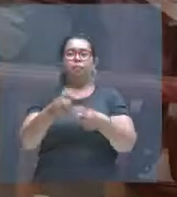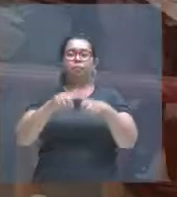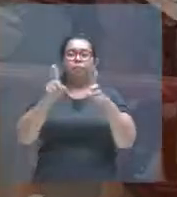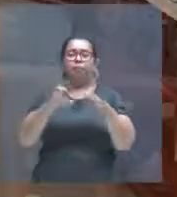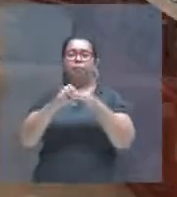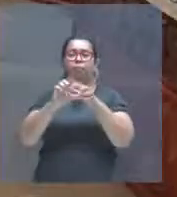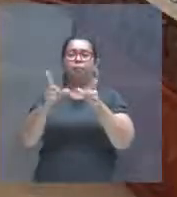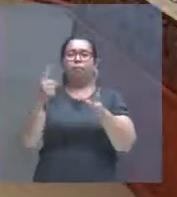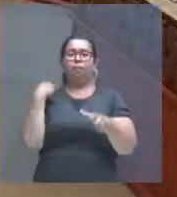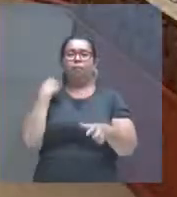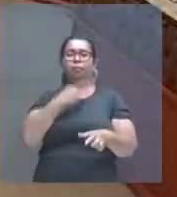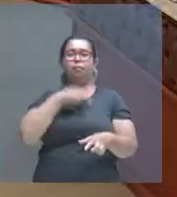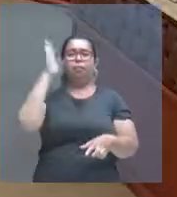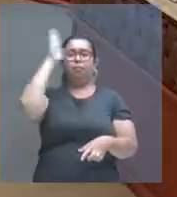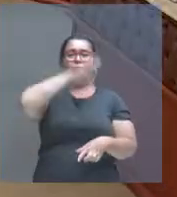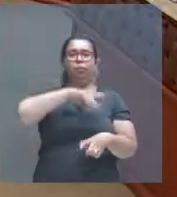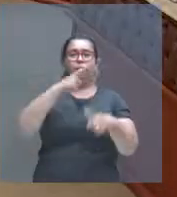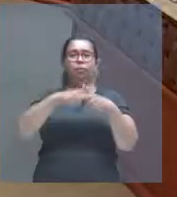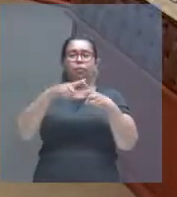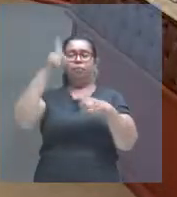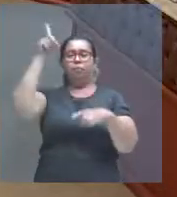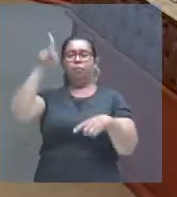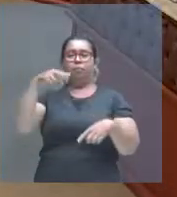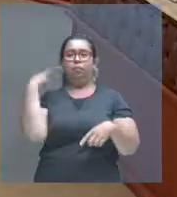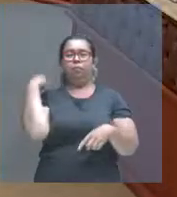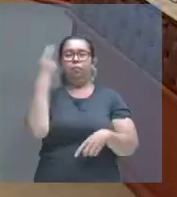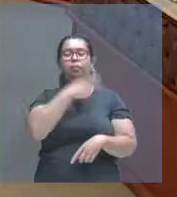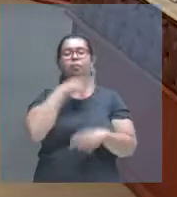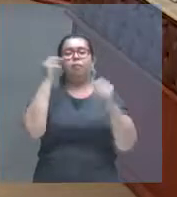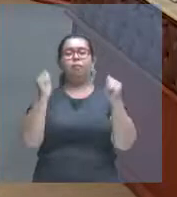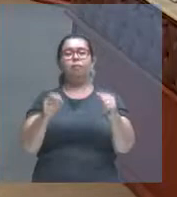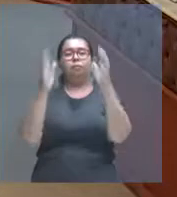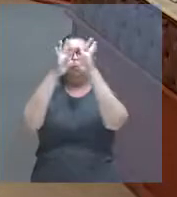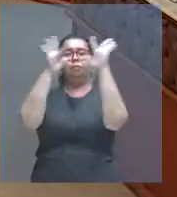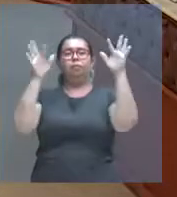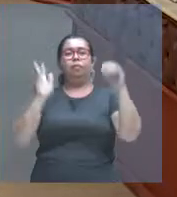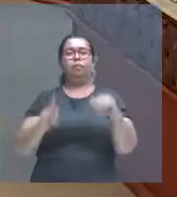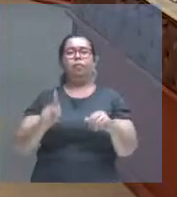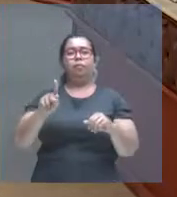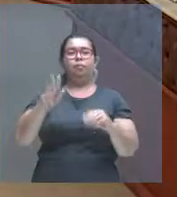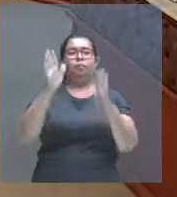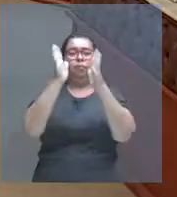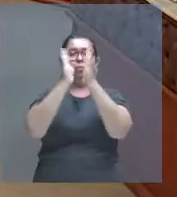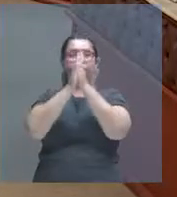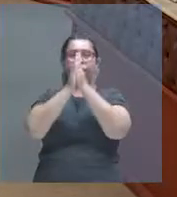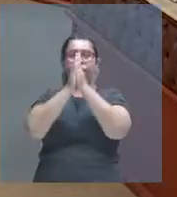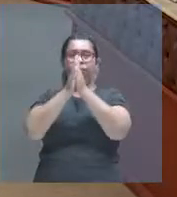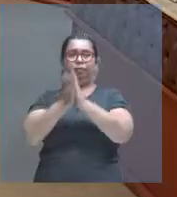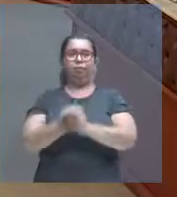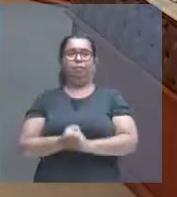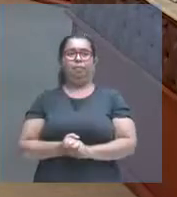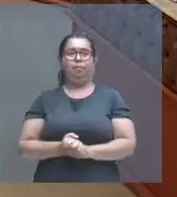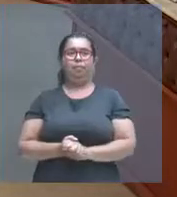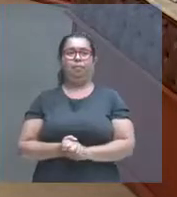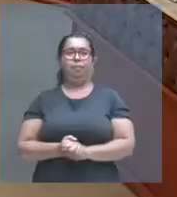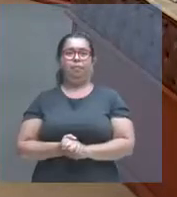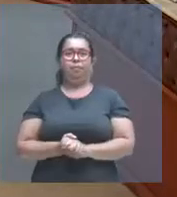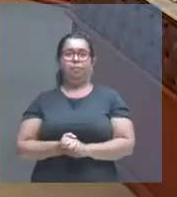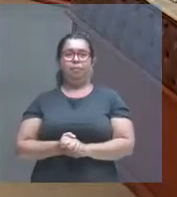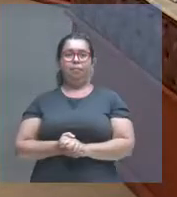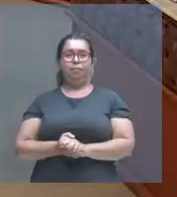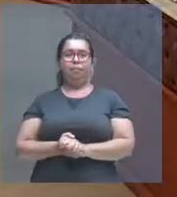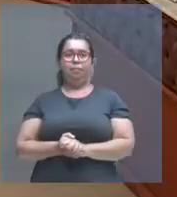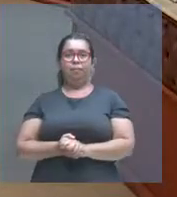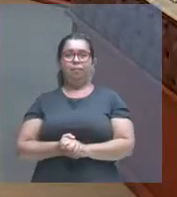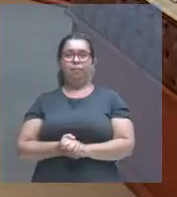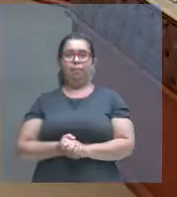mas livrai-nos do mal, porque teu é o reino, o poder e a glória para sempre. Assim seja.